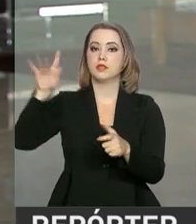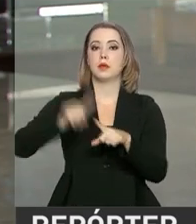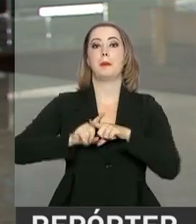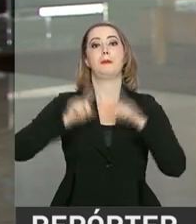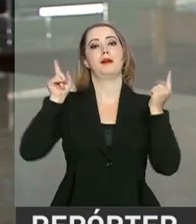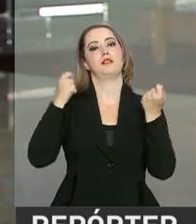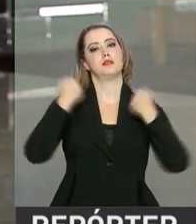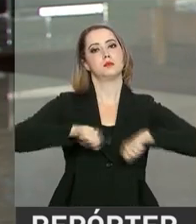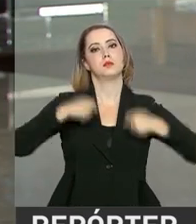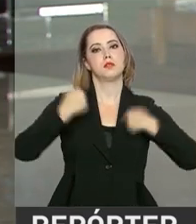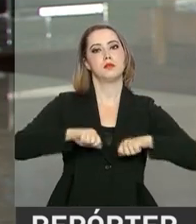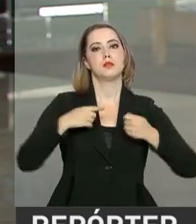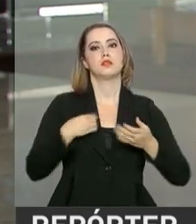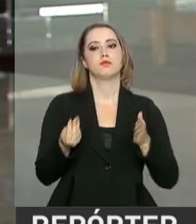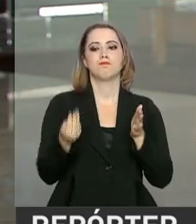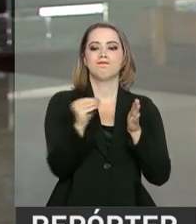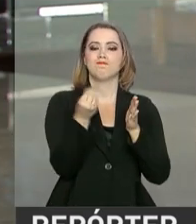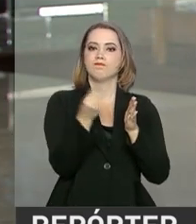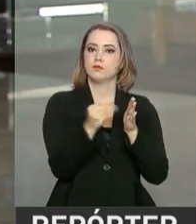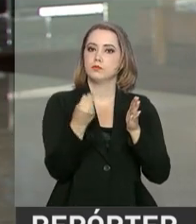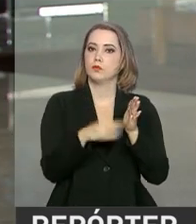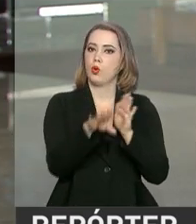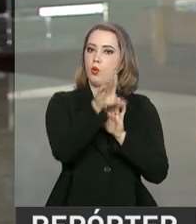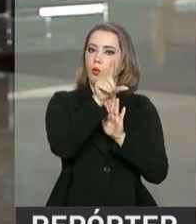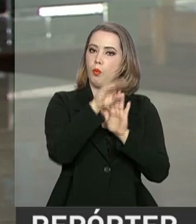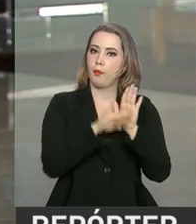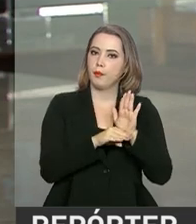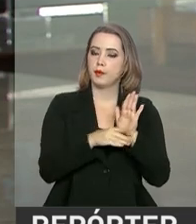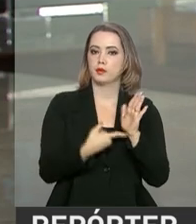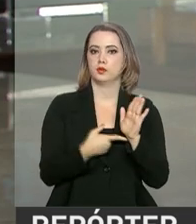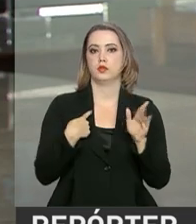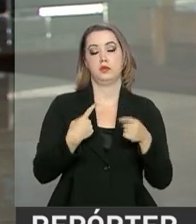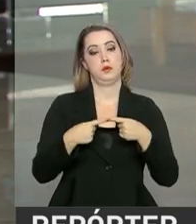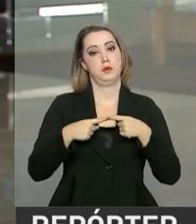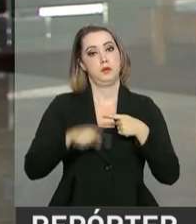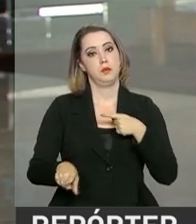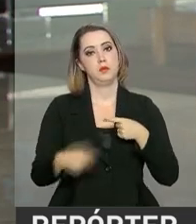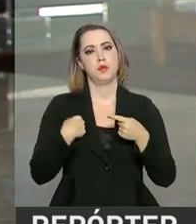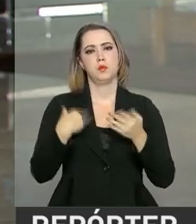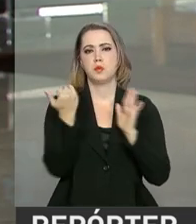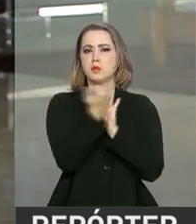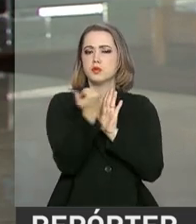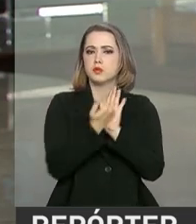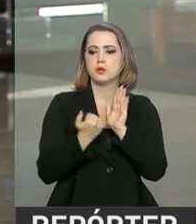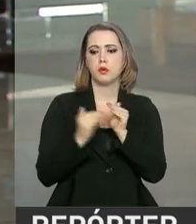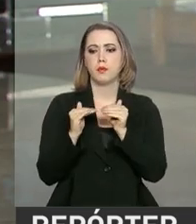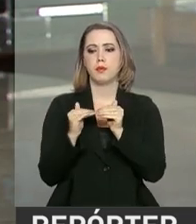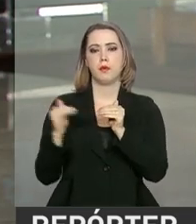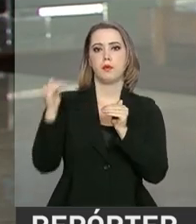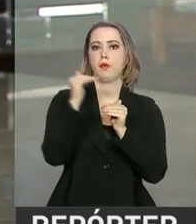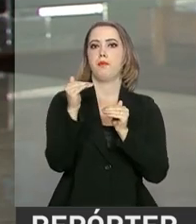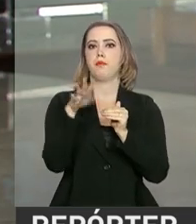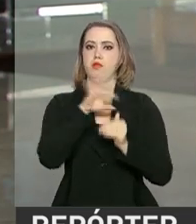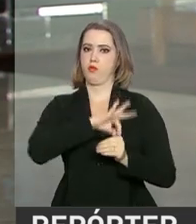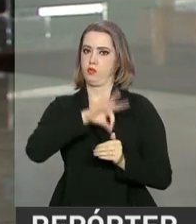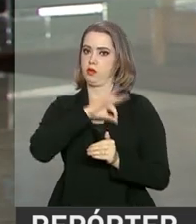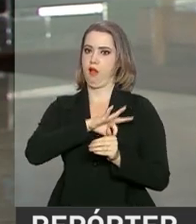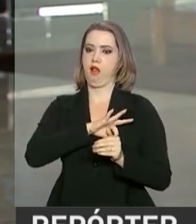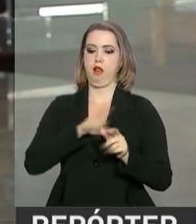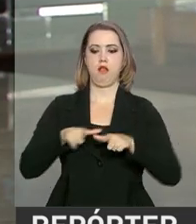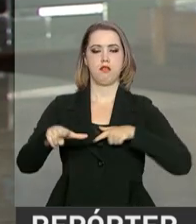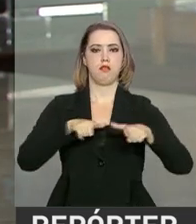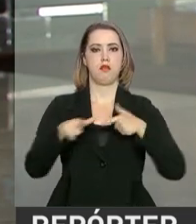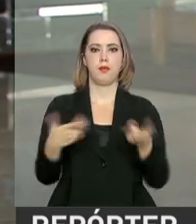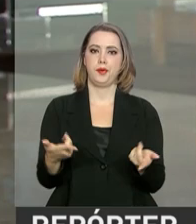as compensações previstas no projeto. Também a proibição de medidas que impliquem no aumento da folha de pagamentos durante